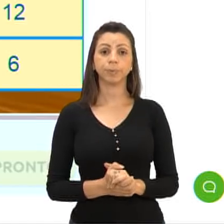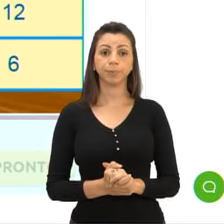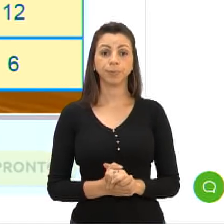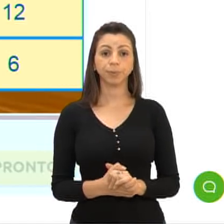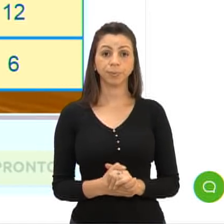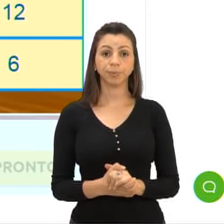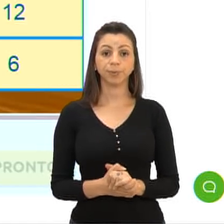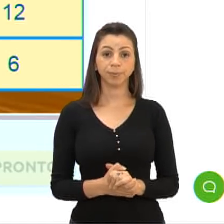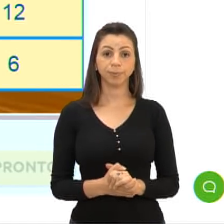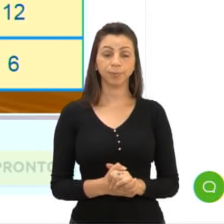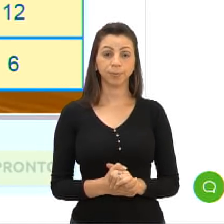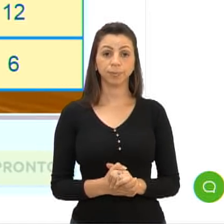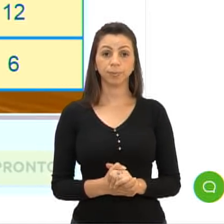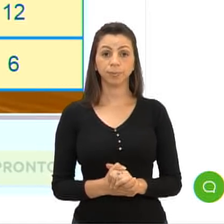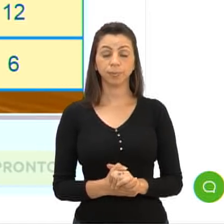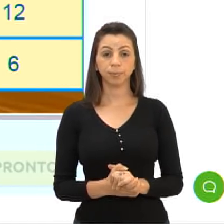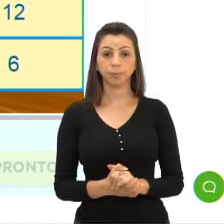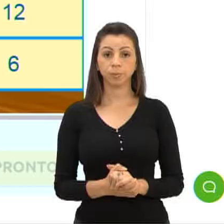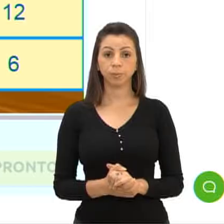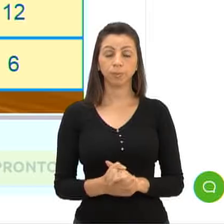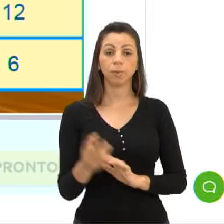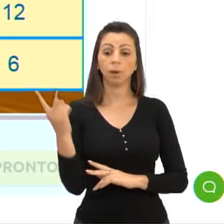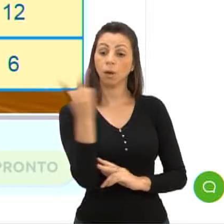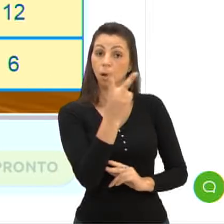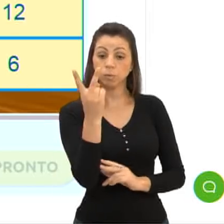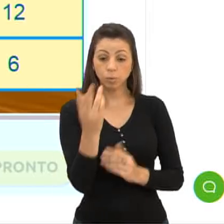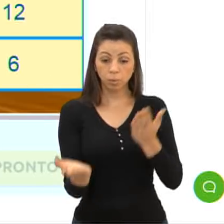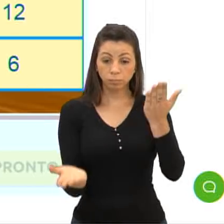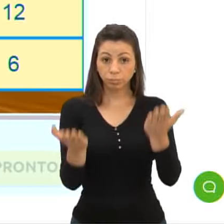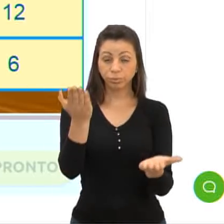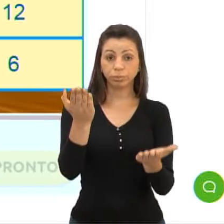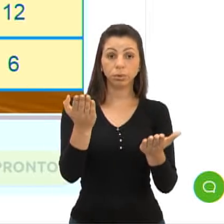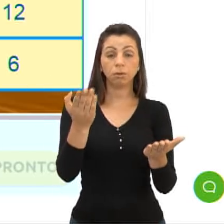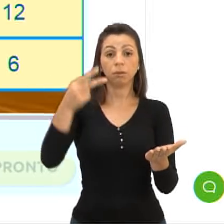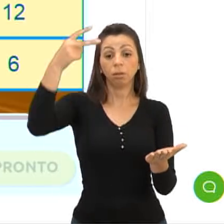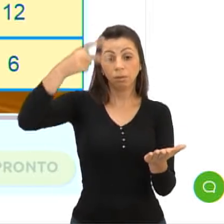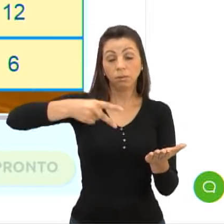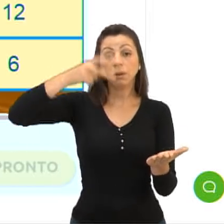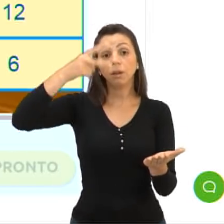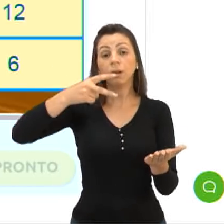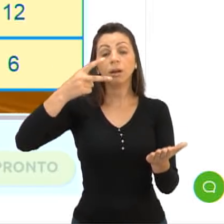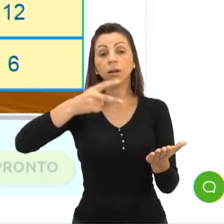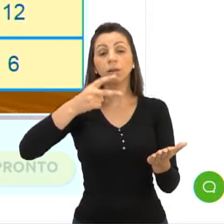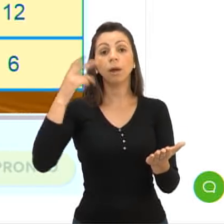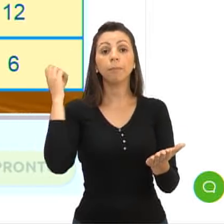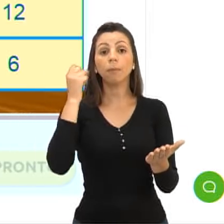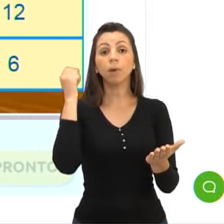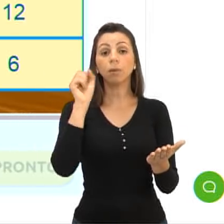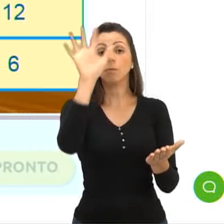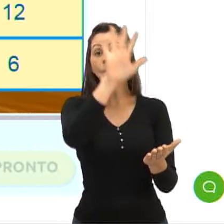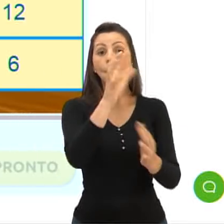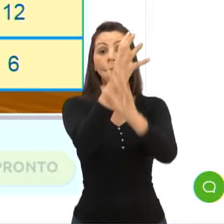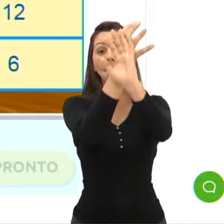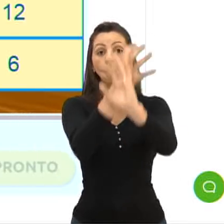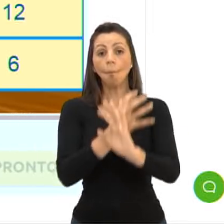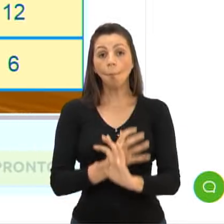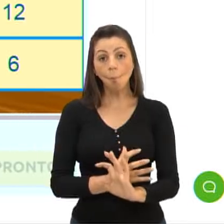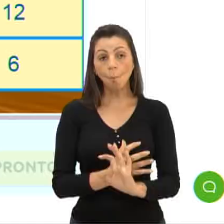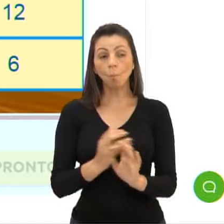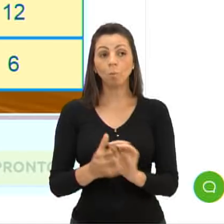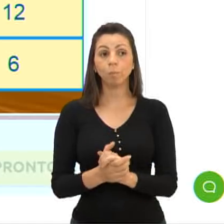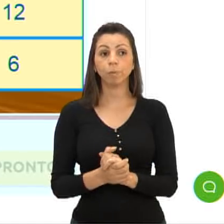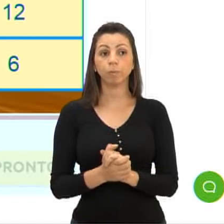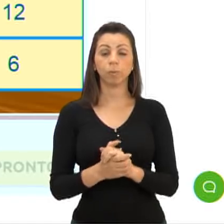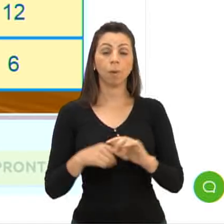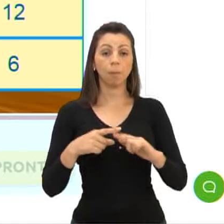duas razões, as duas proporções estão em branco. Mas através da imagem você pode identificar a